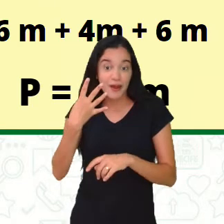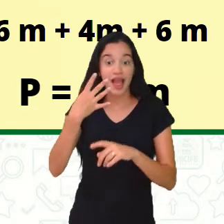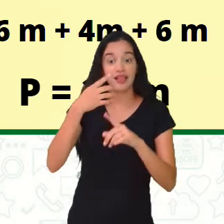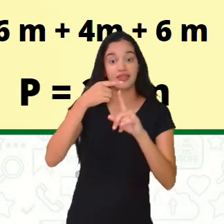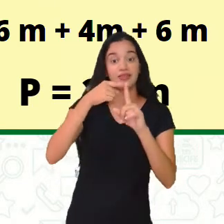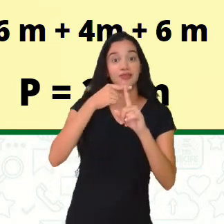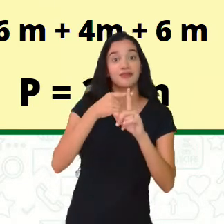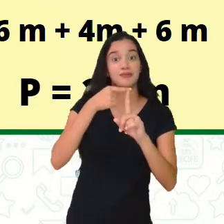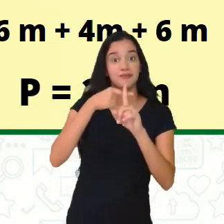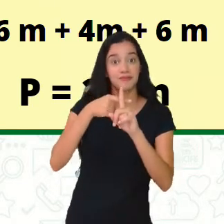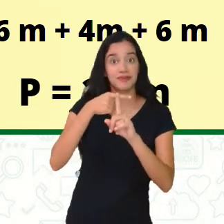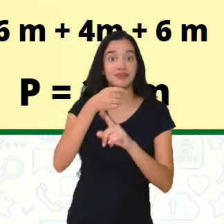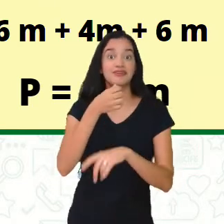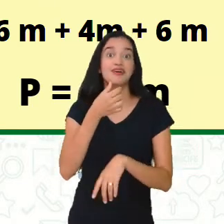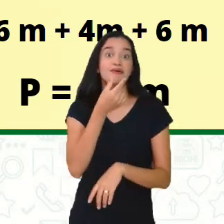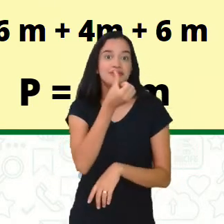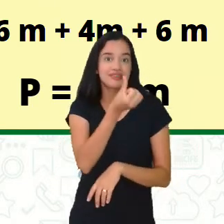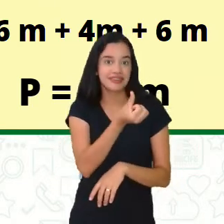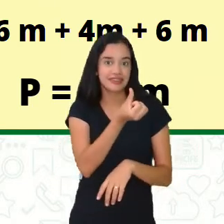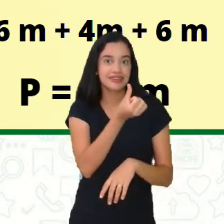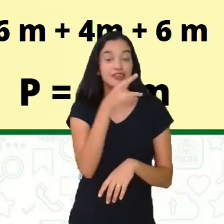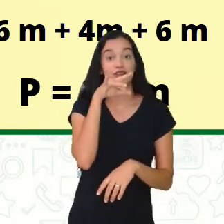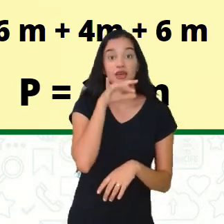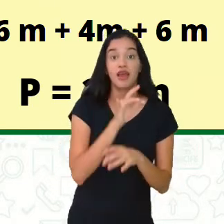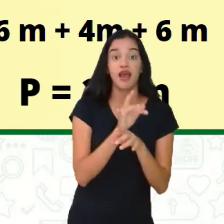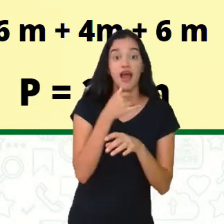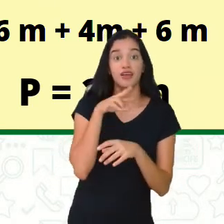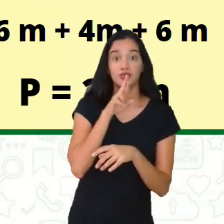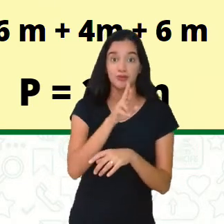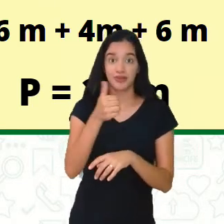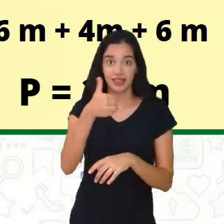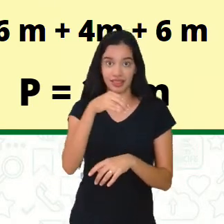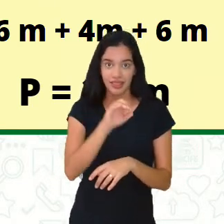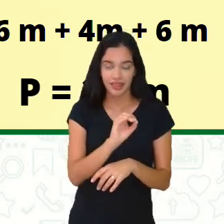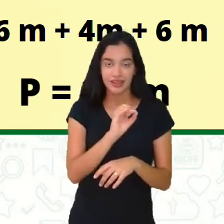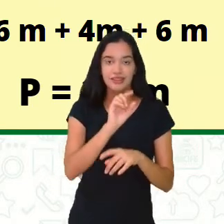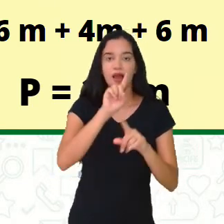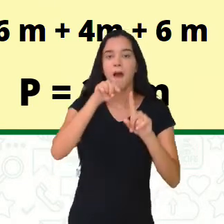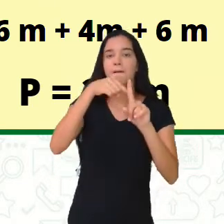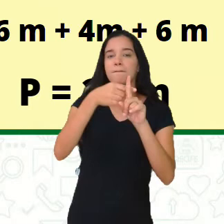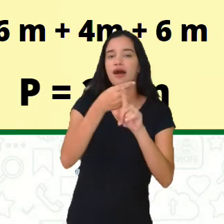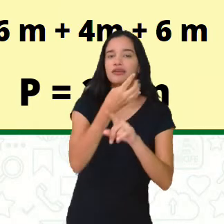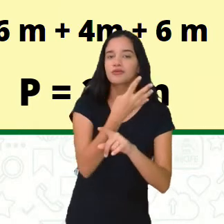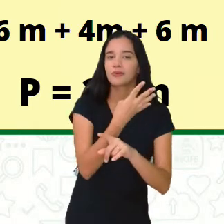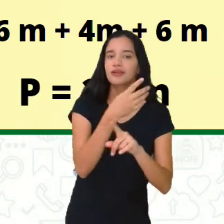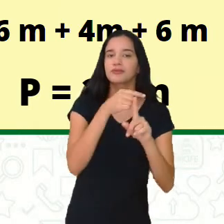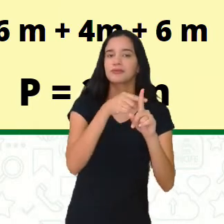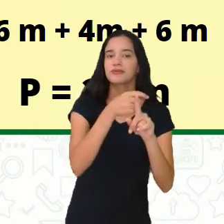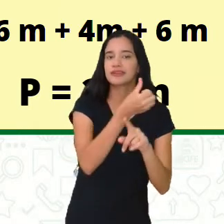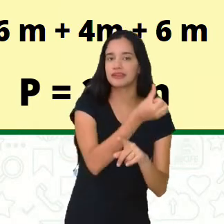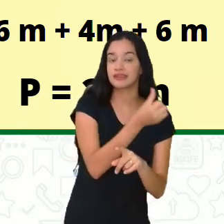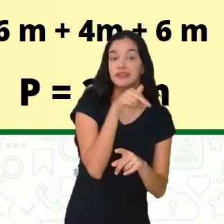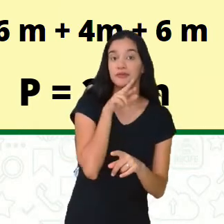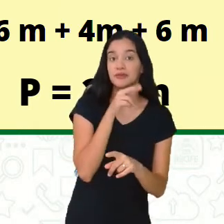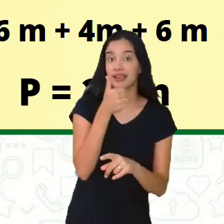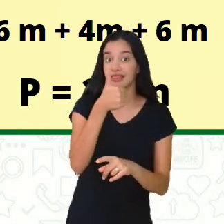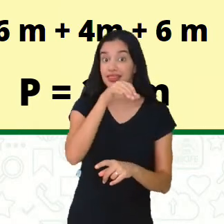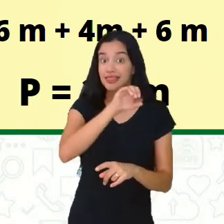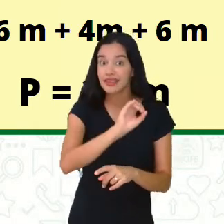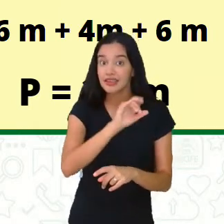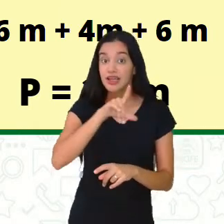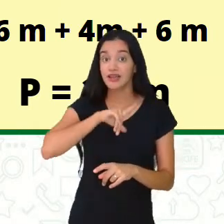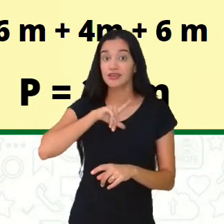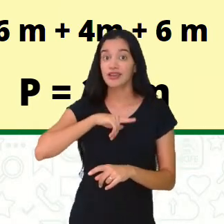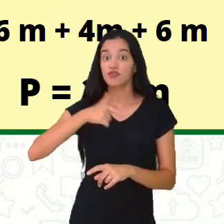mais 6, que vai dar 10, né? E mais 4 mais 6, que vai dar 10. Então, eu tenho